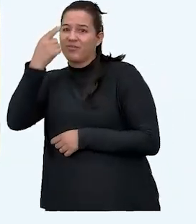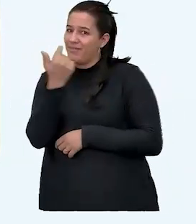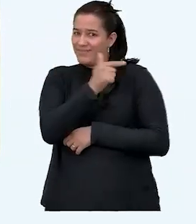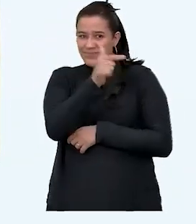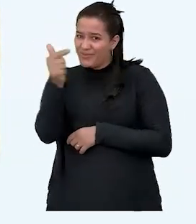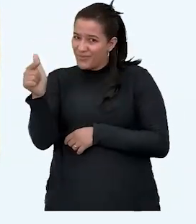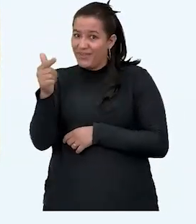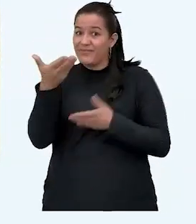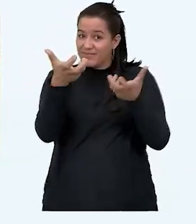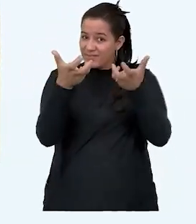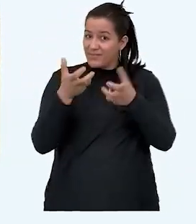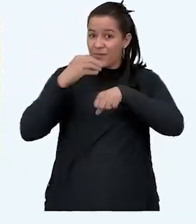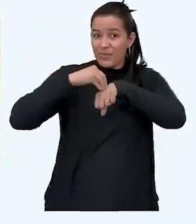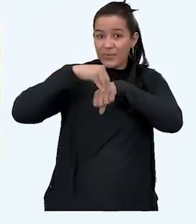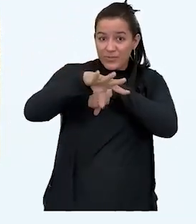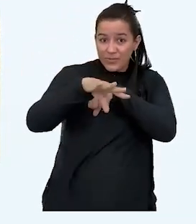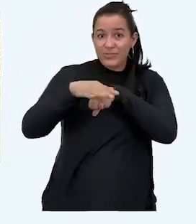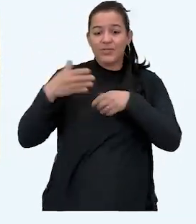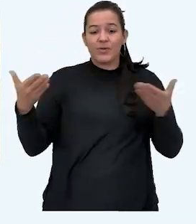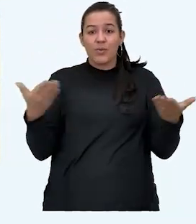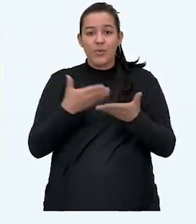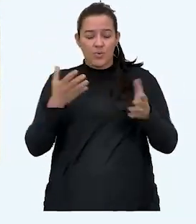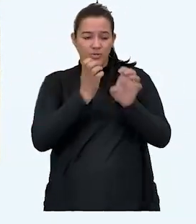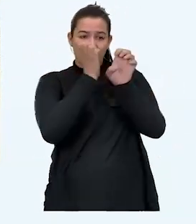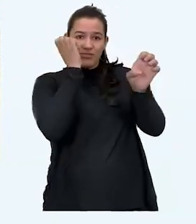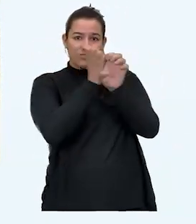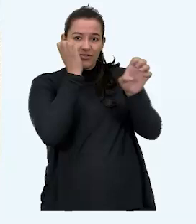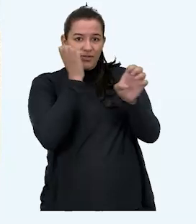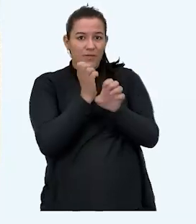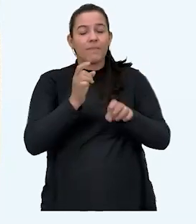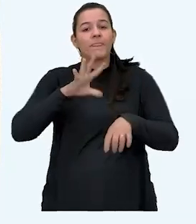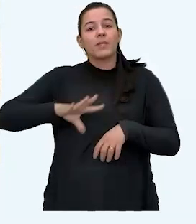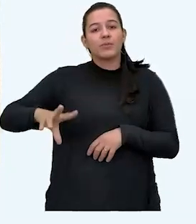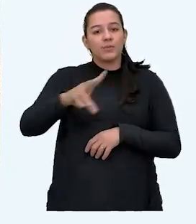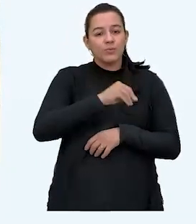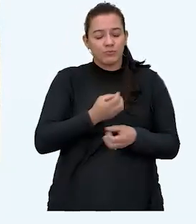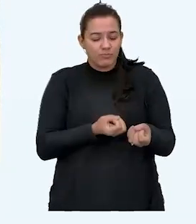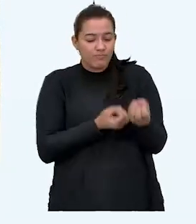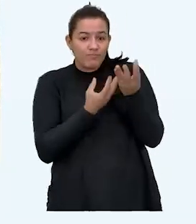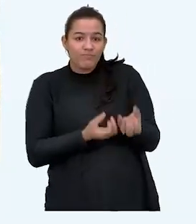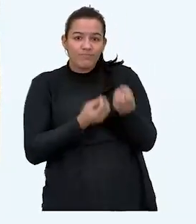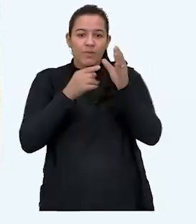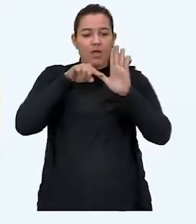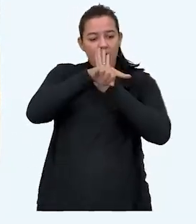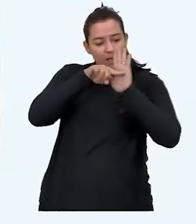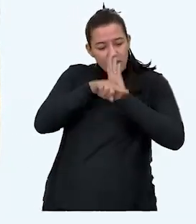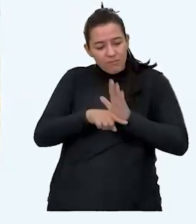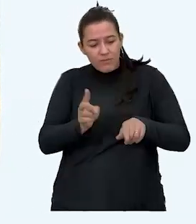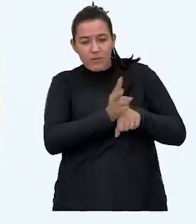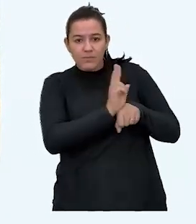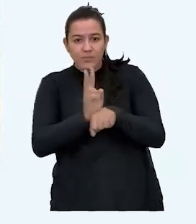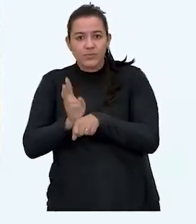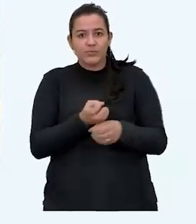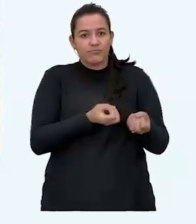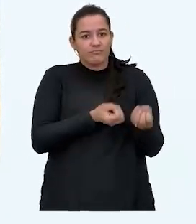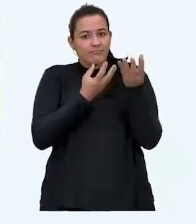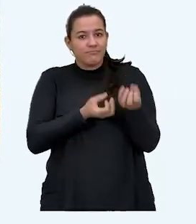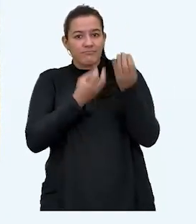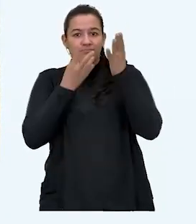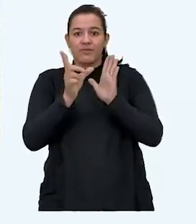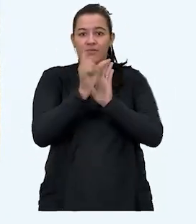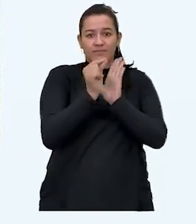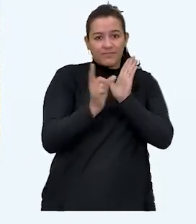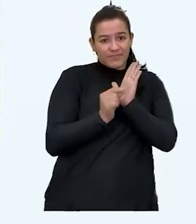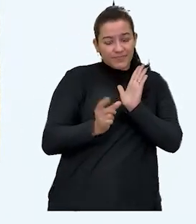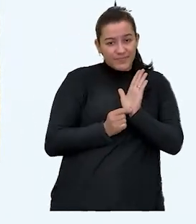Quer uma dica? Coaching, engenheiro 3D, arquiteto de dados, analista de marketing digital. Quer saber do